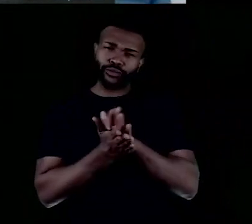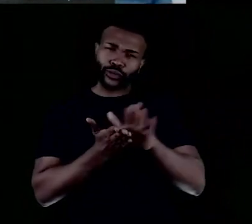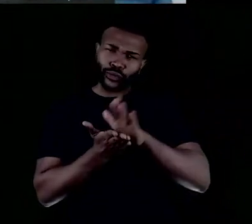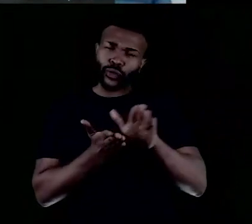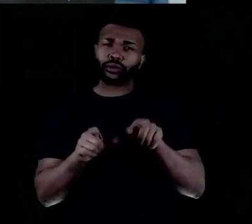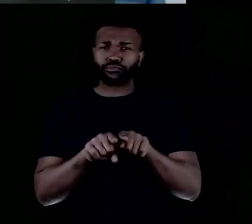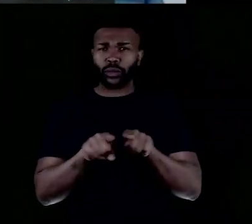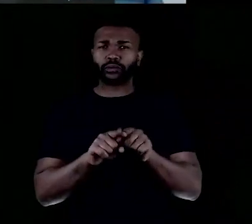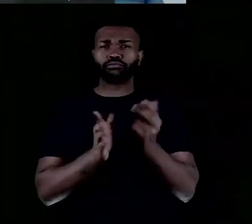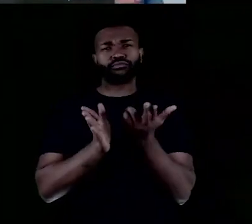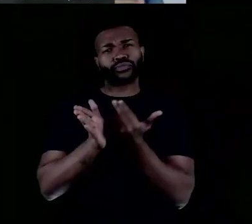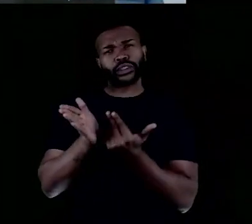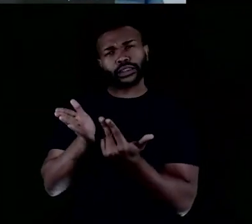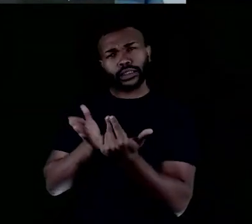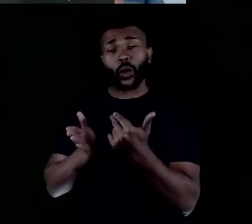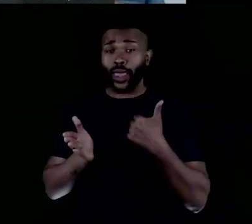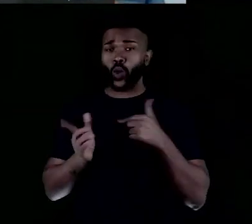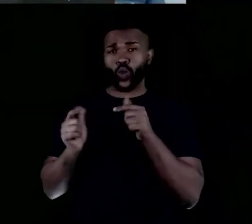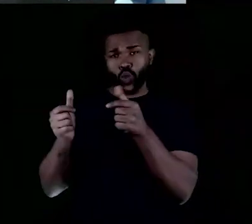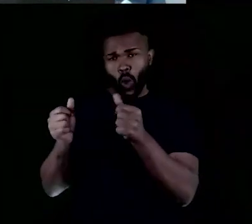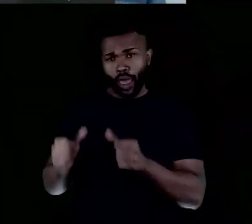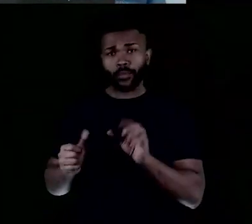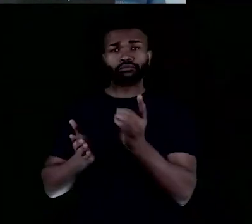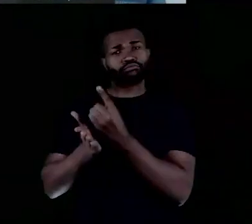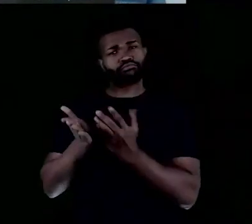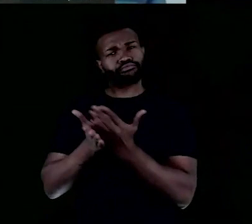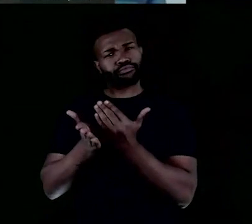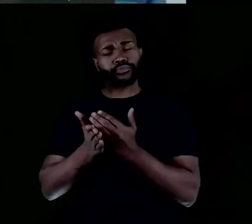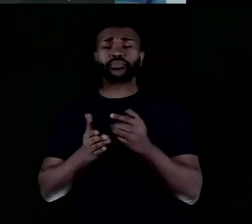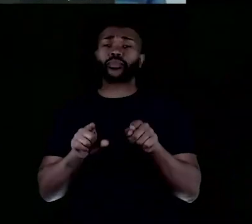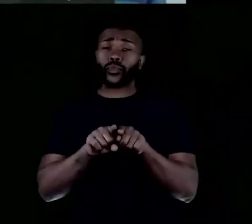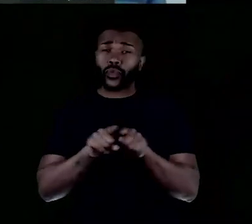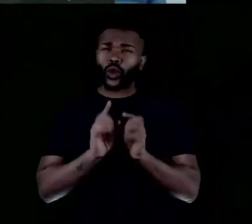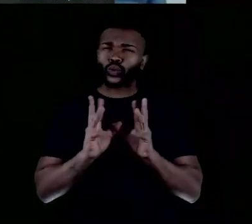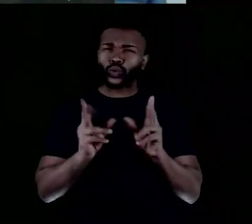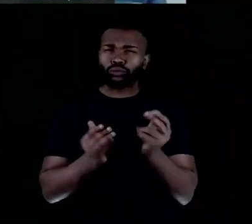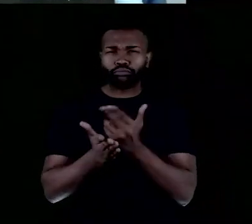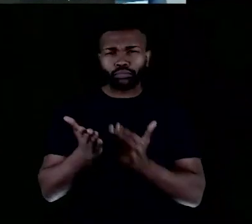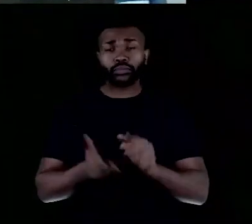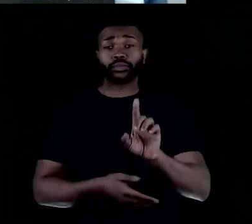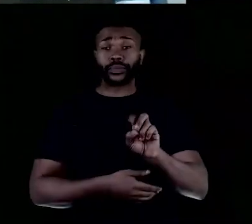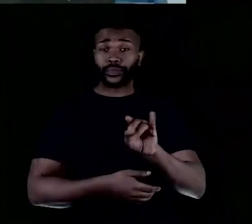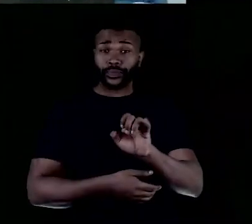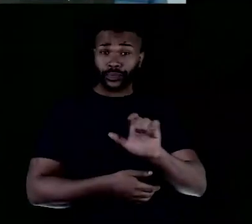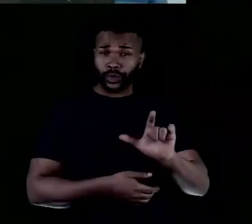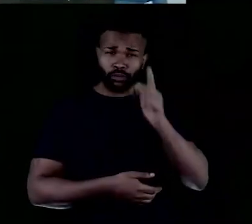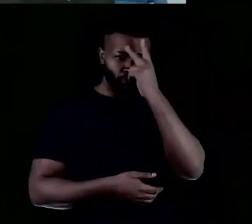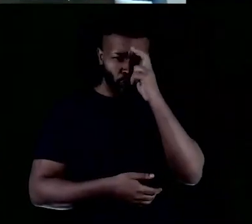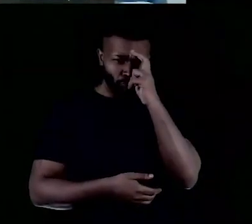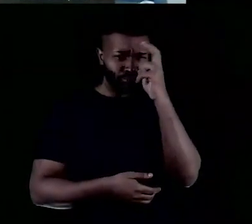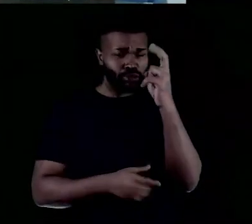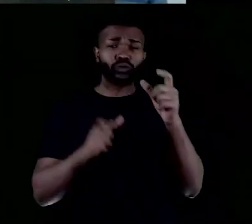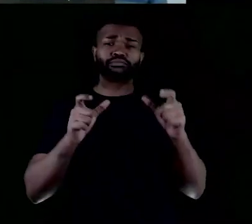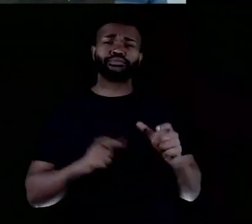pelo site da Riacho, que foi a editora que publicou. Inclusive, o desenho, as colagens são minhas, mas o design do livro, o pensamento das texturas